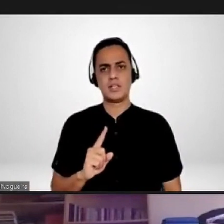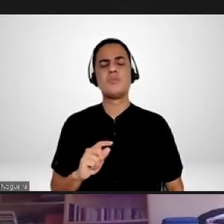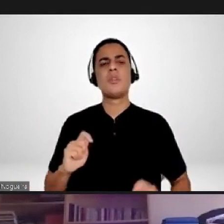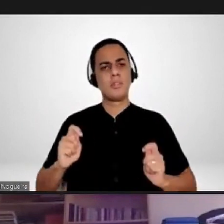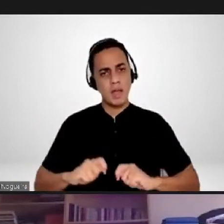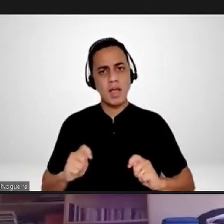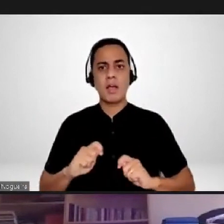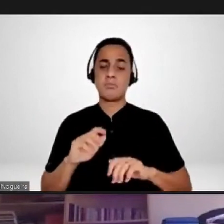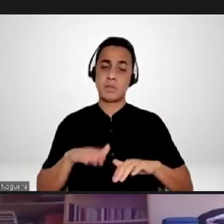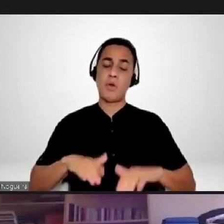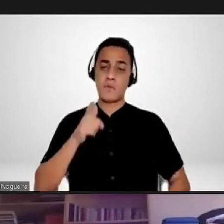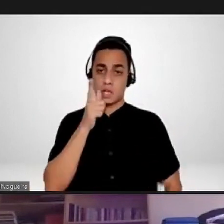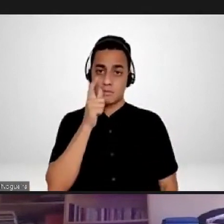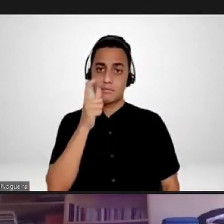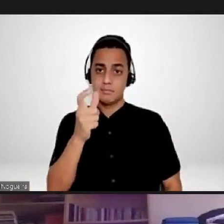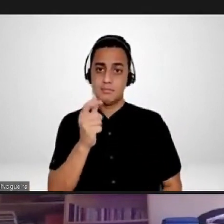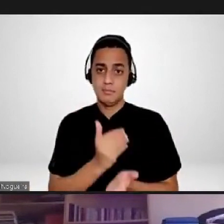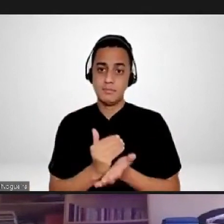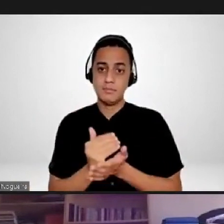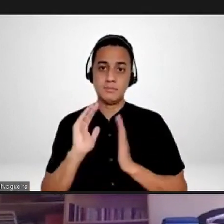começo interessante.